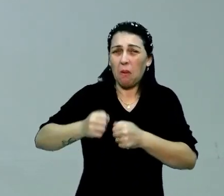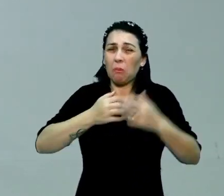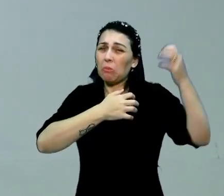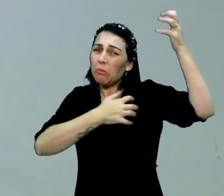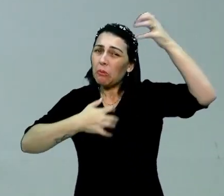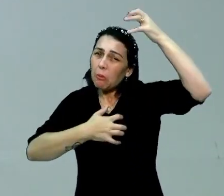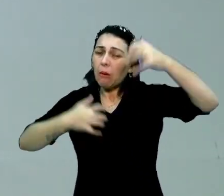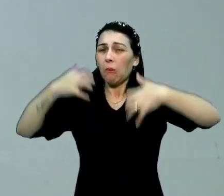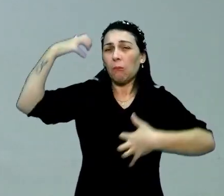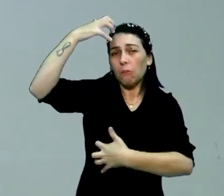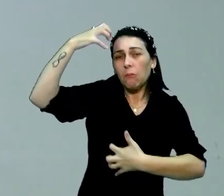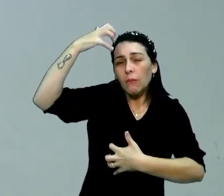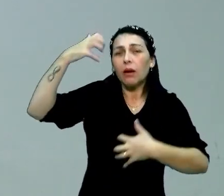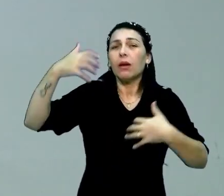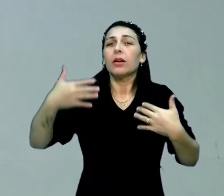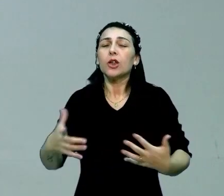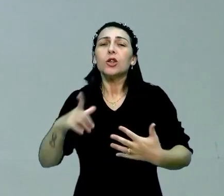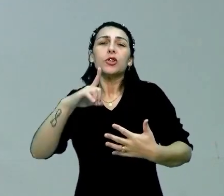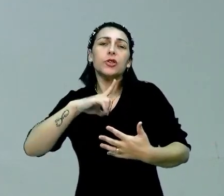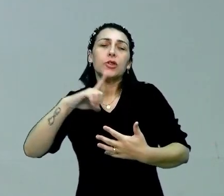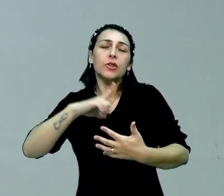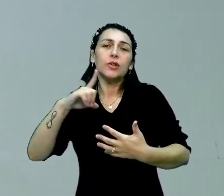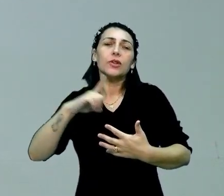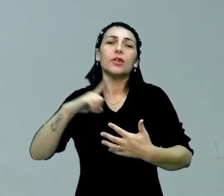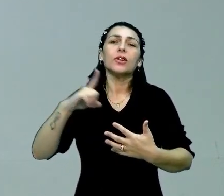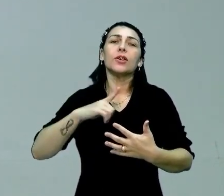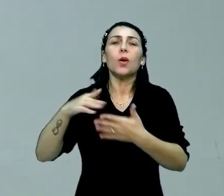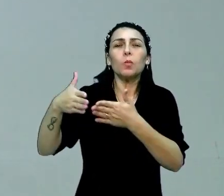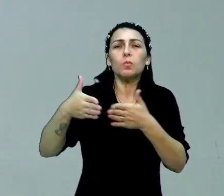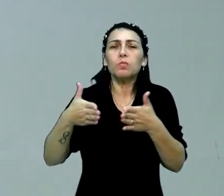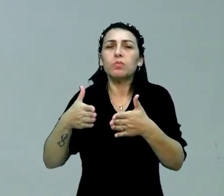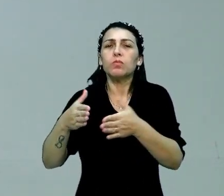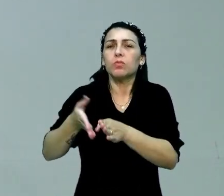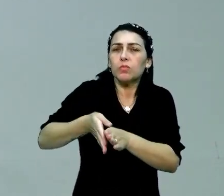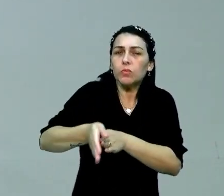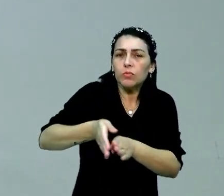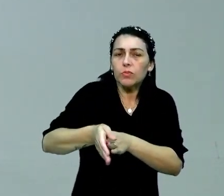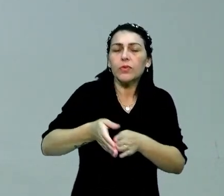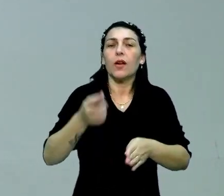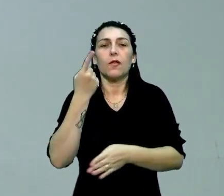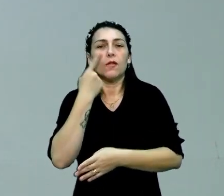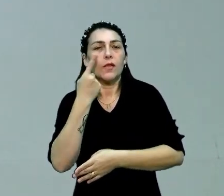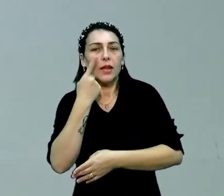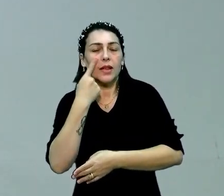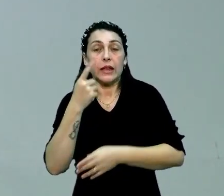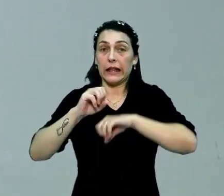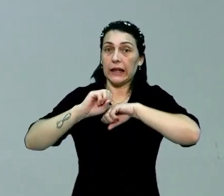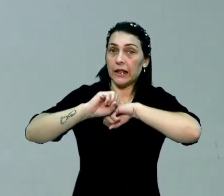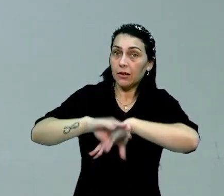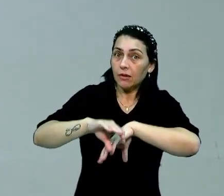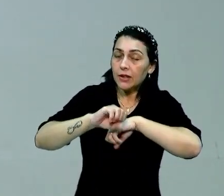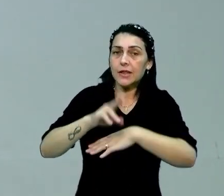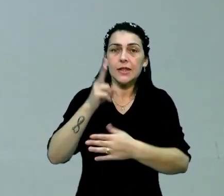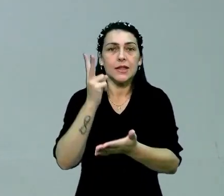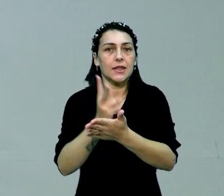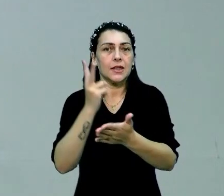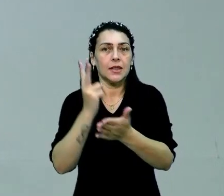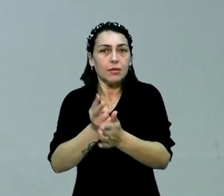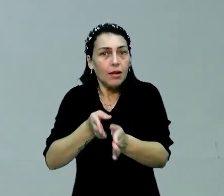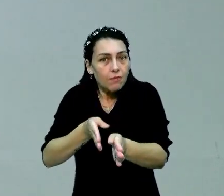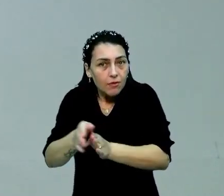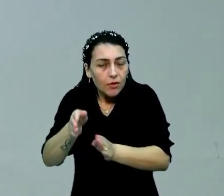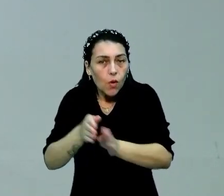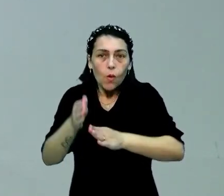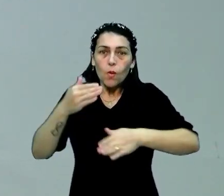banho, lavar aqui e tal. Então tinha todo um direcionamento. Vejam, a educação sempre teve um direcionamento,